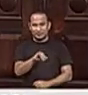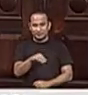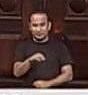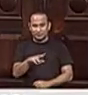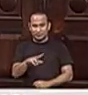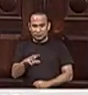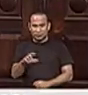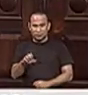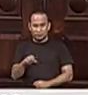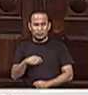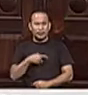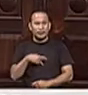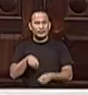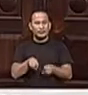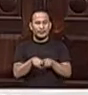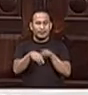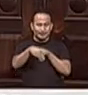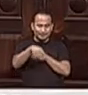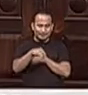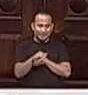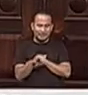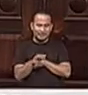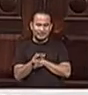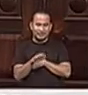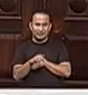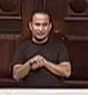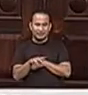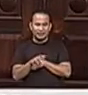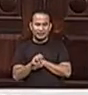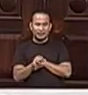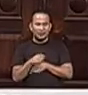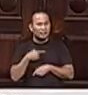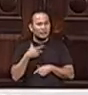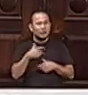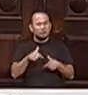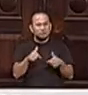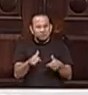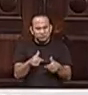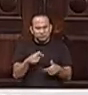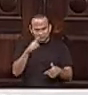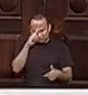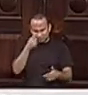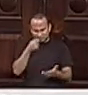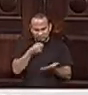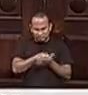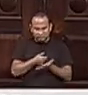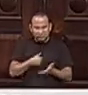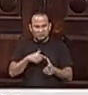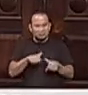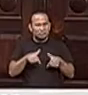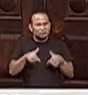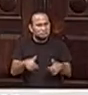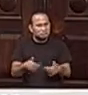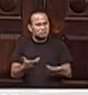hoje não merecem o devido acatamento. Qualquer